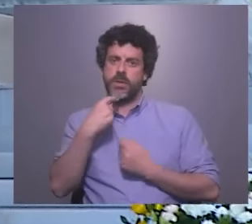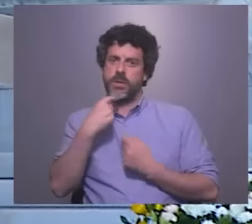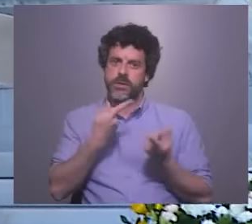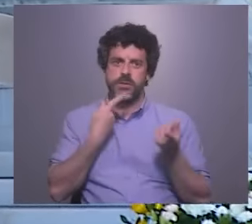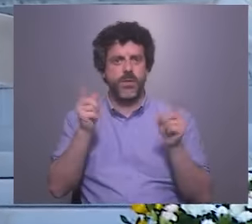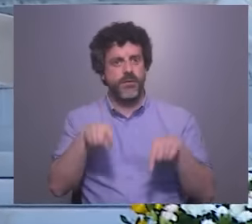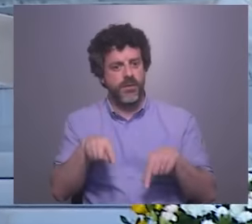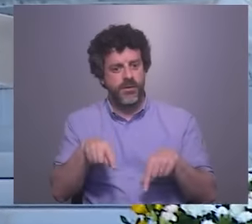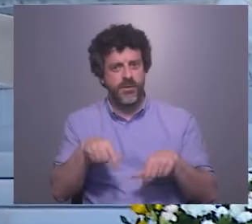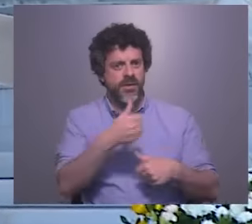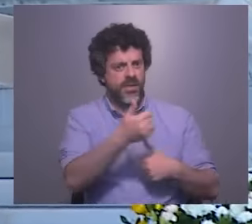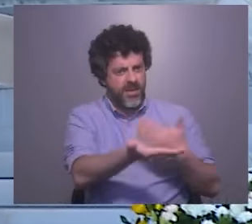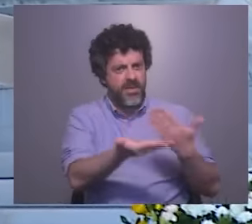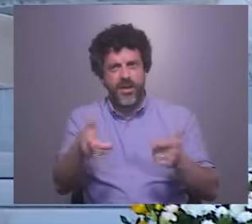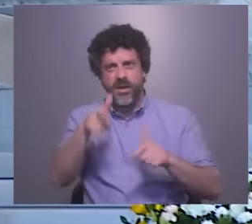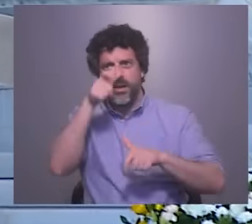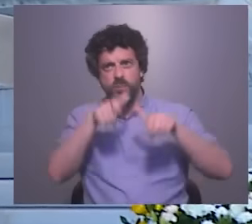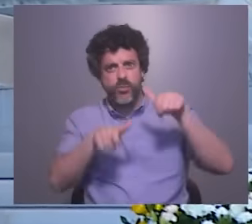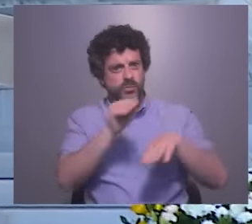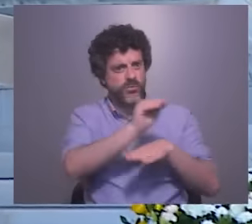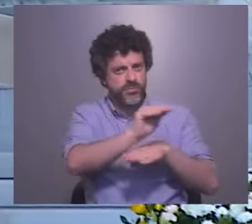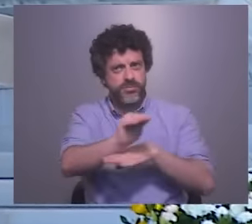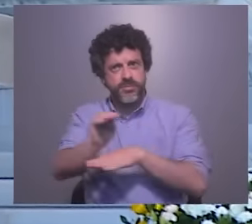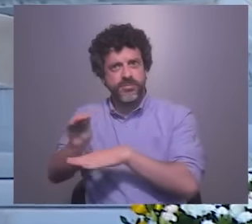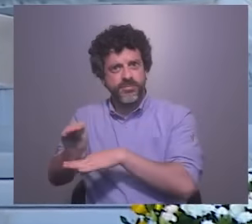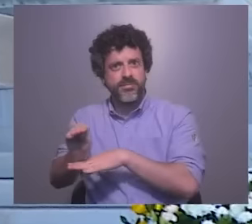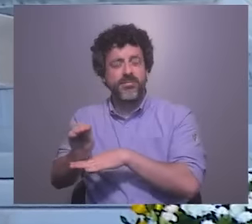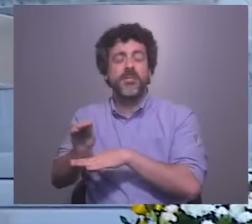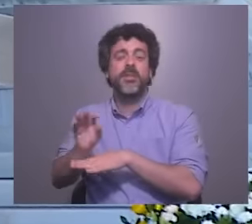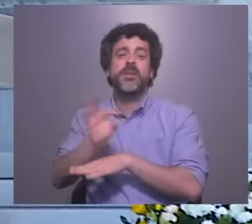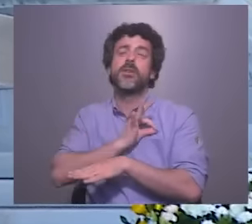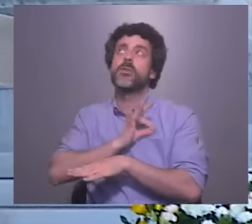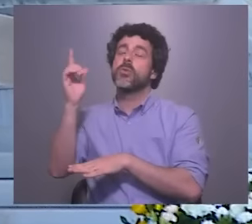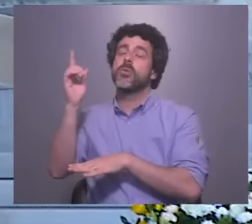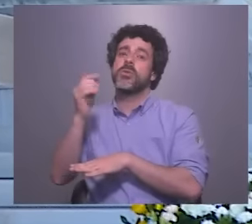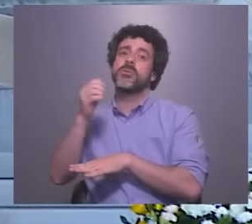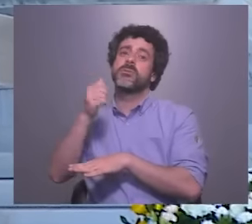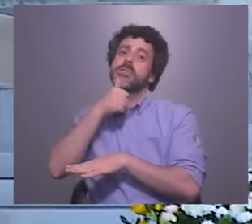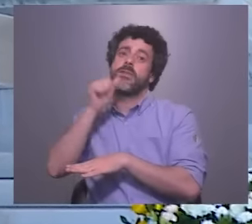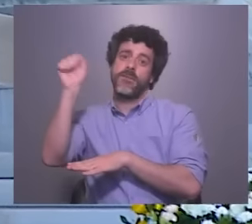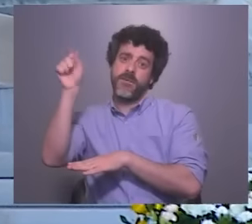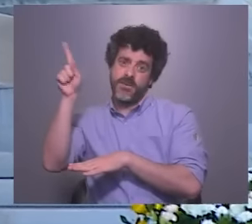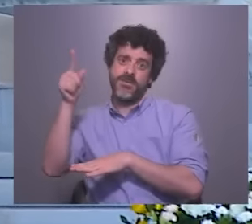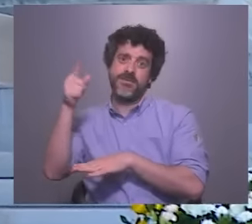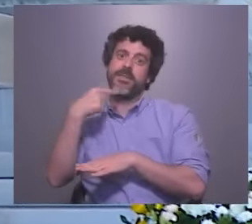respondeu: como posso com isto dar de comer a 100 pessoas?